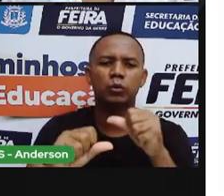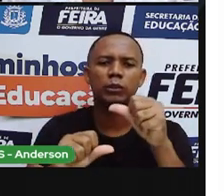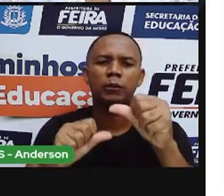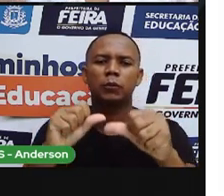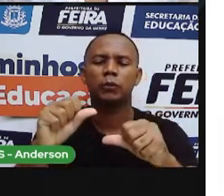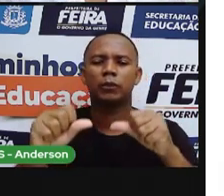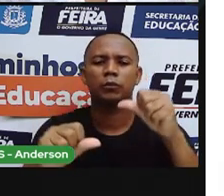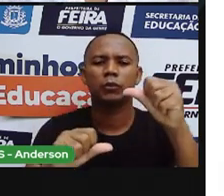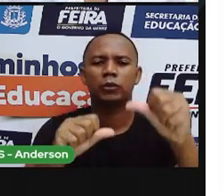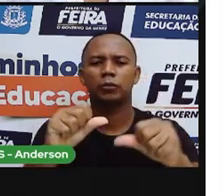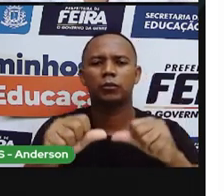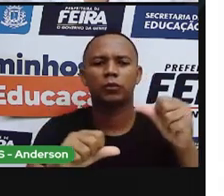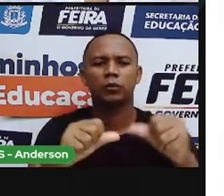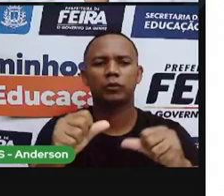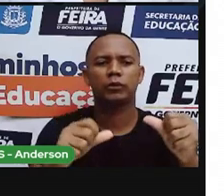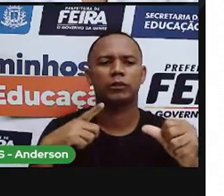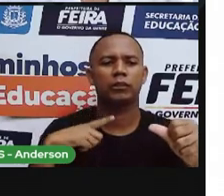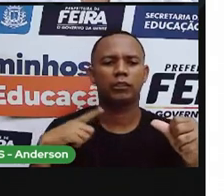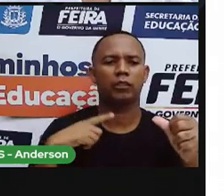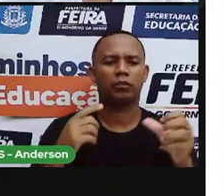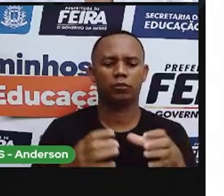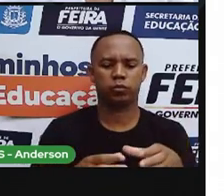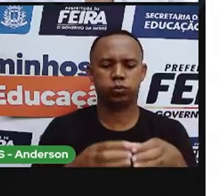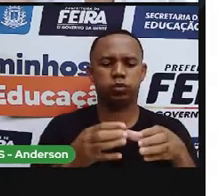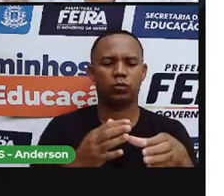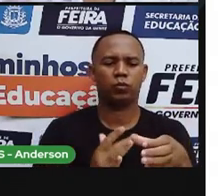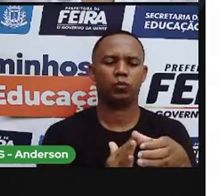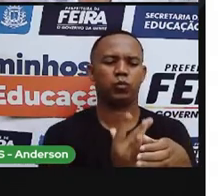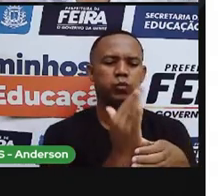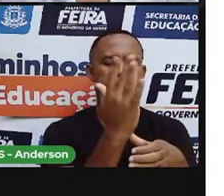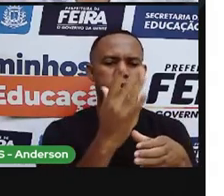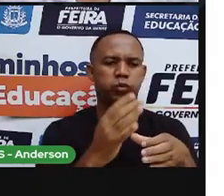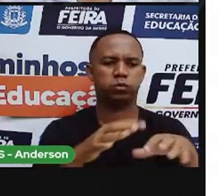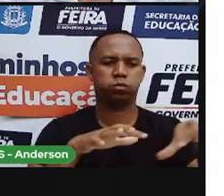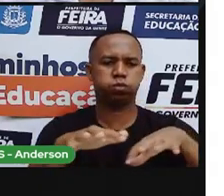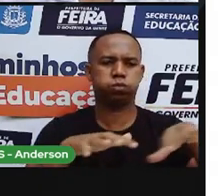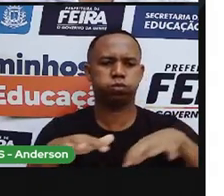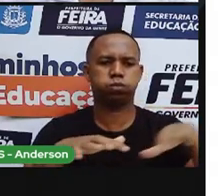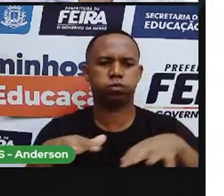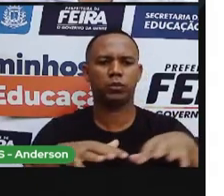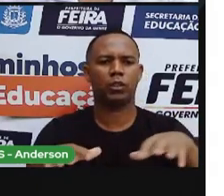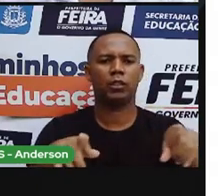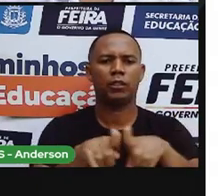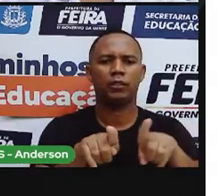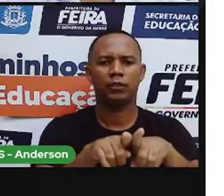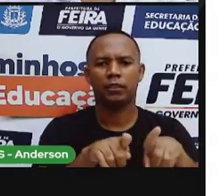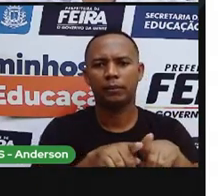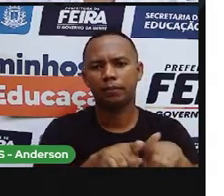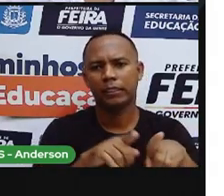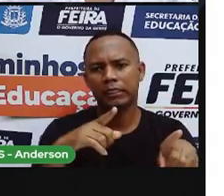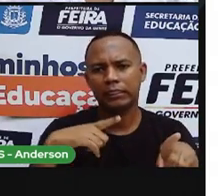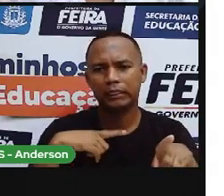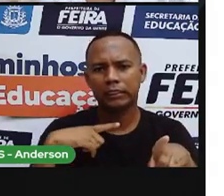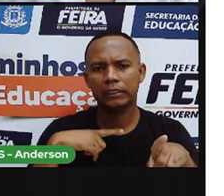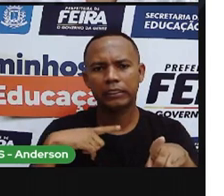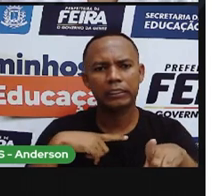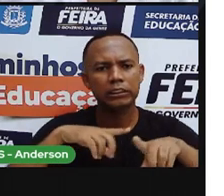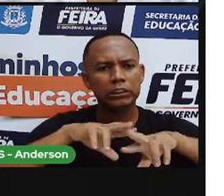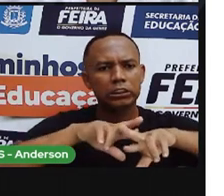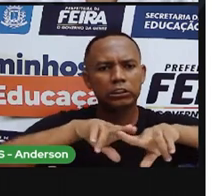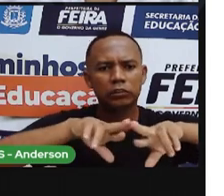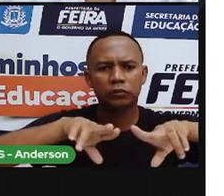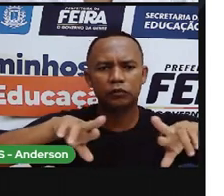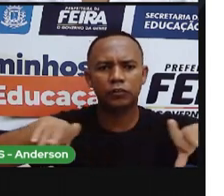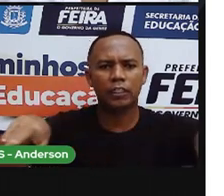já falou. Temos vulcões, terremotos. E a gente vai falar sobre placas tectônicas, né? Mas a gente, é um assunto